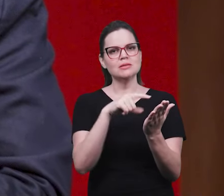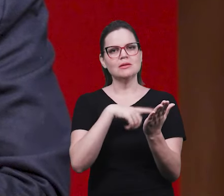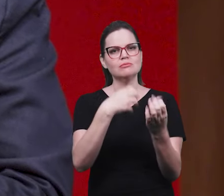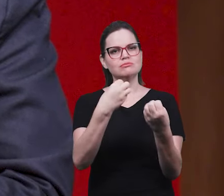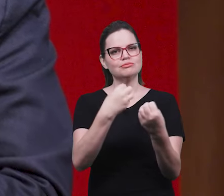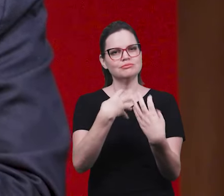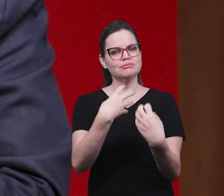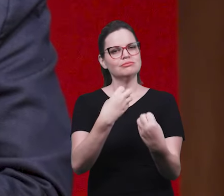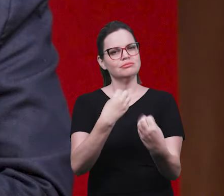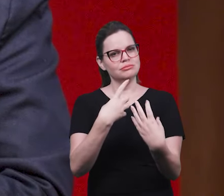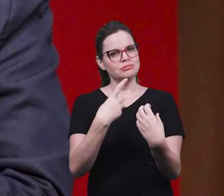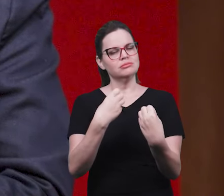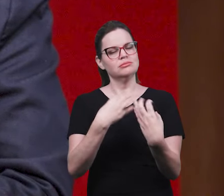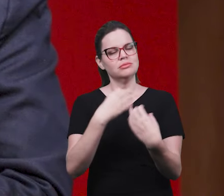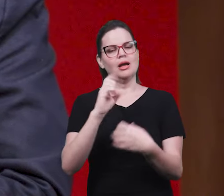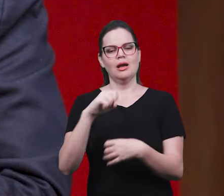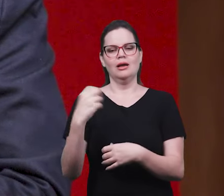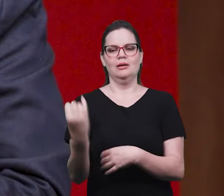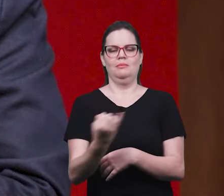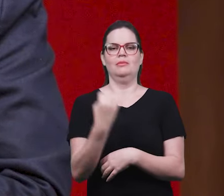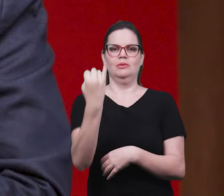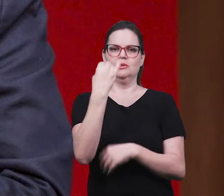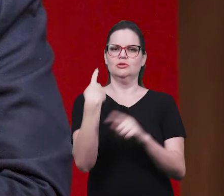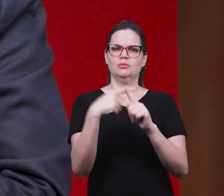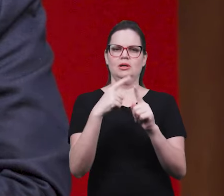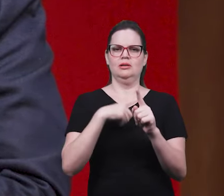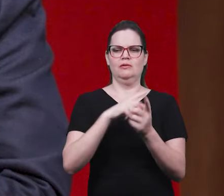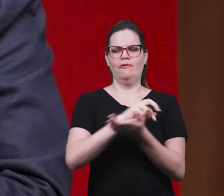que são várias colocações,